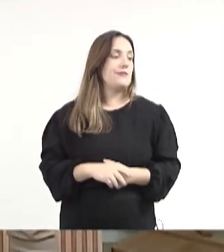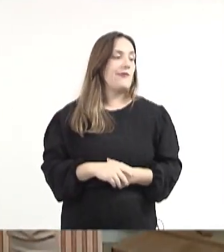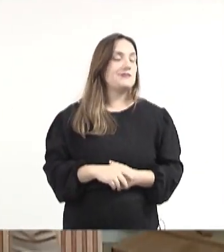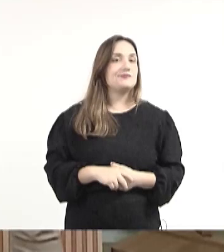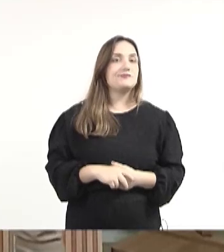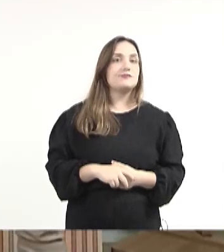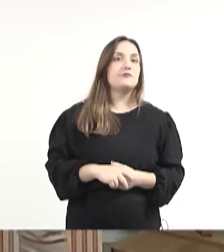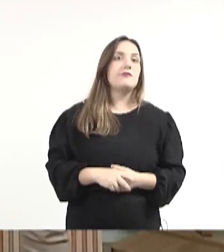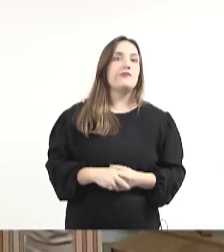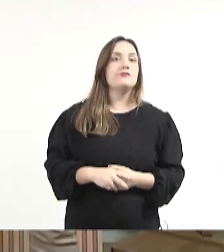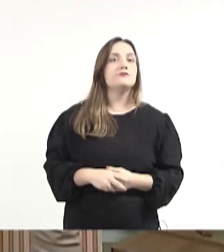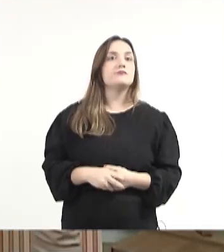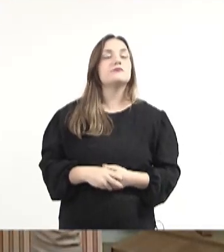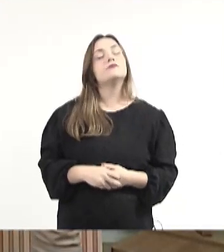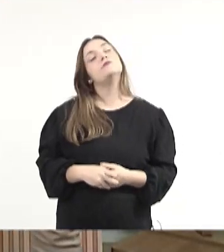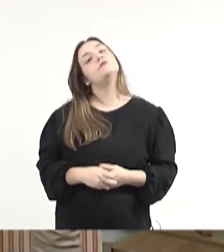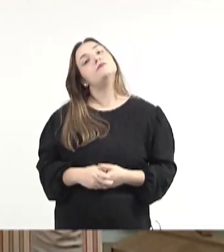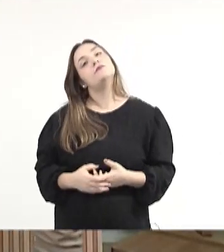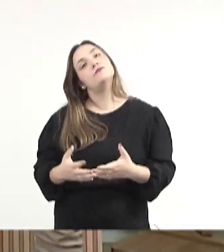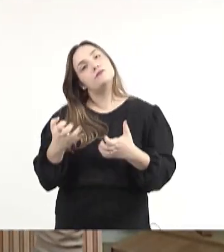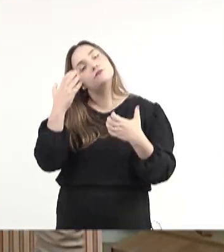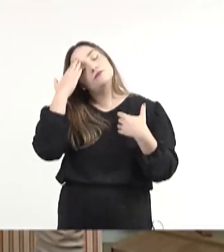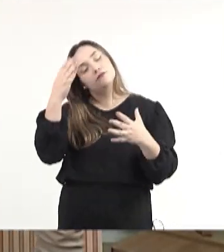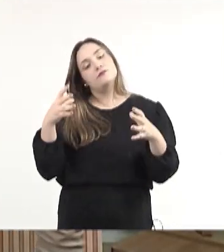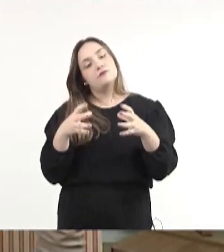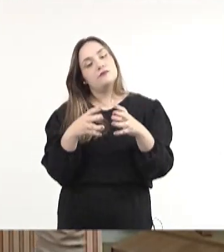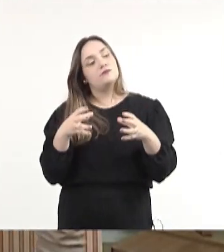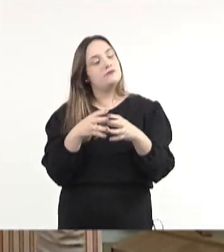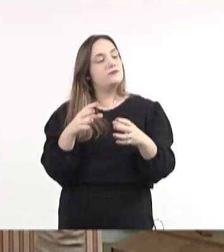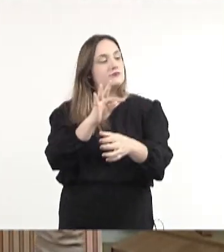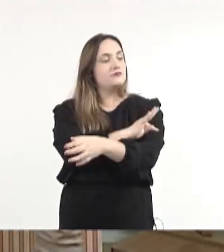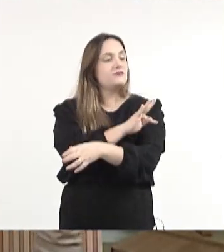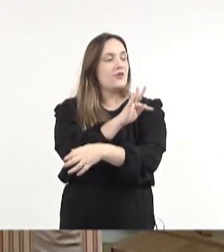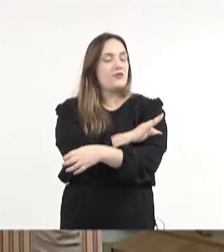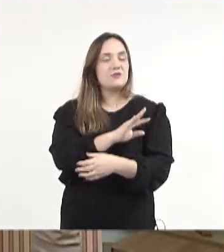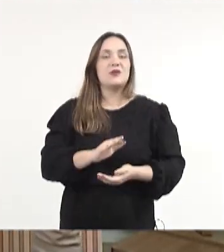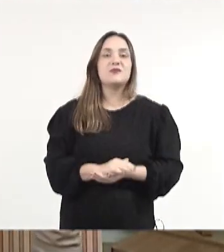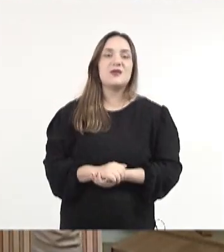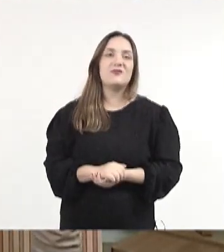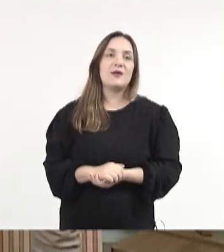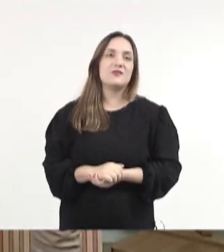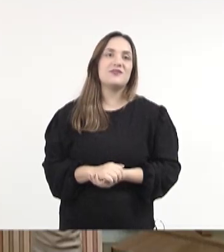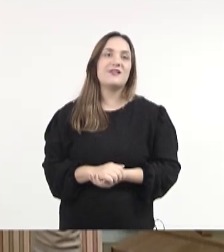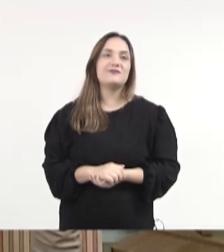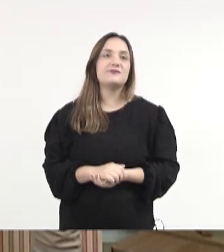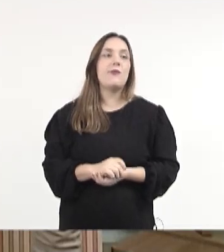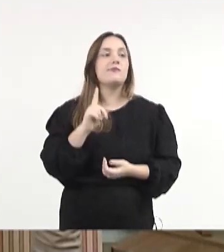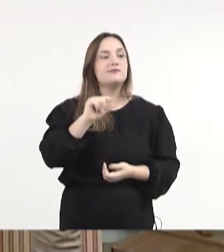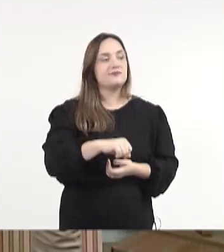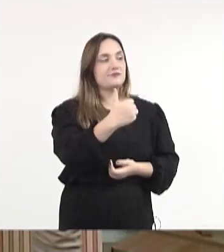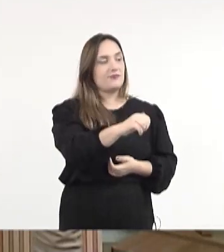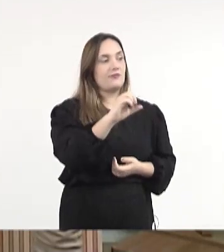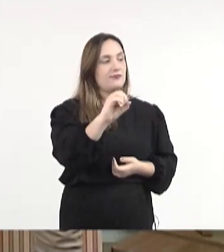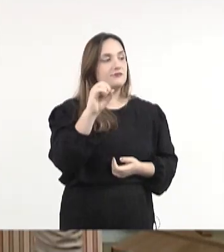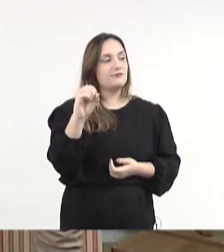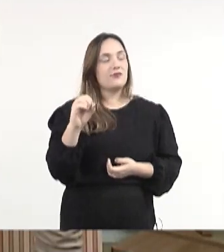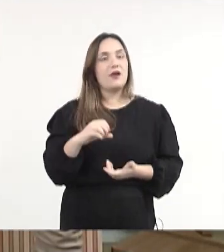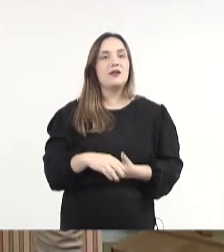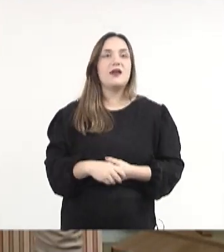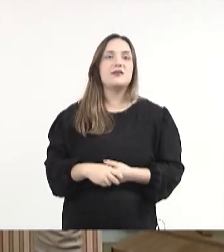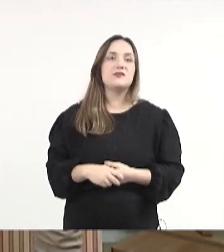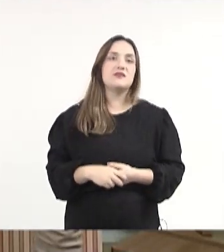gente queria agradecer publicamente ao nosso time técnico aqui da TV Alemes, essas 100 edições de Redação Final. Ao